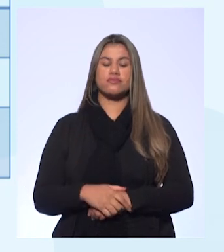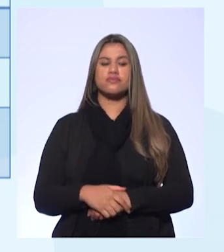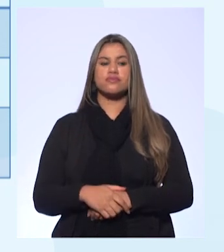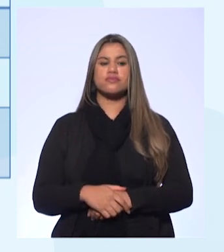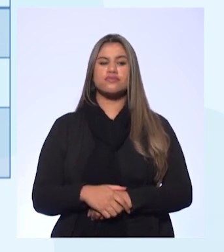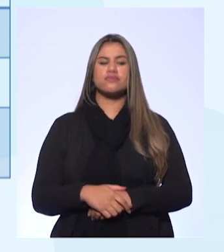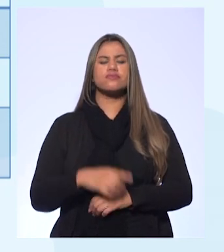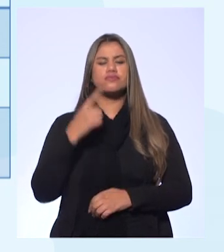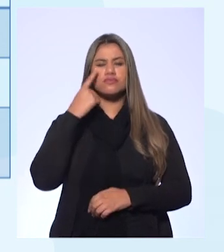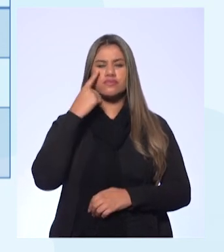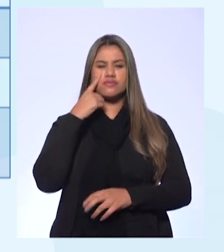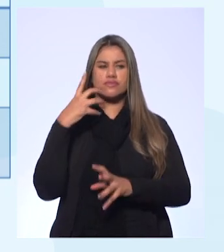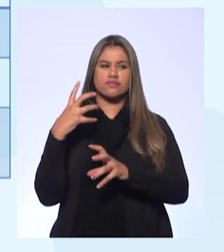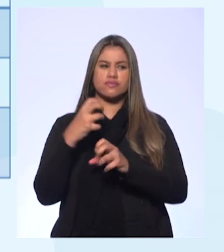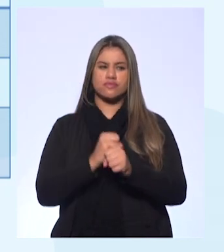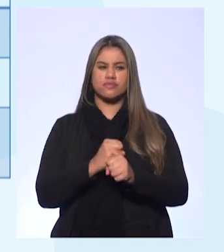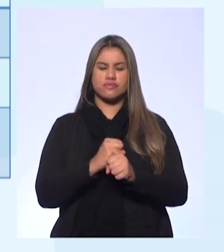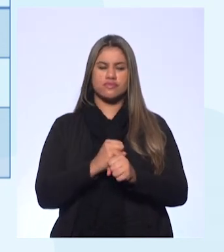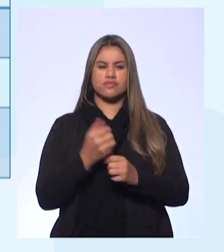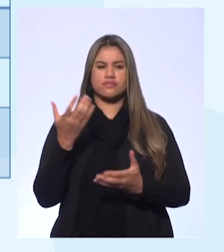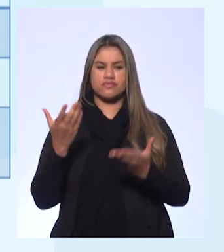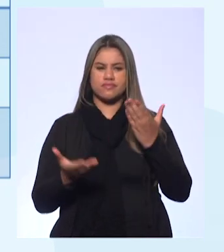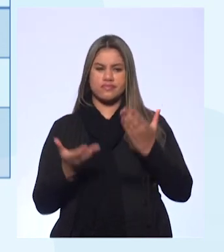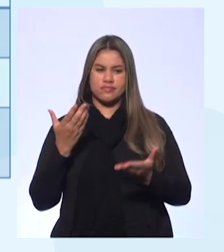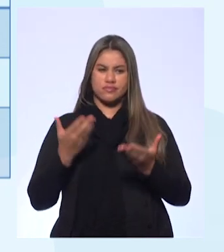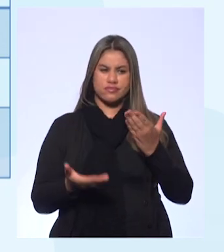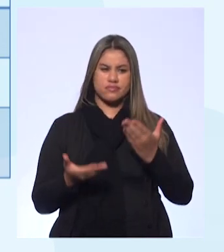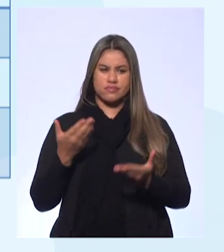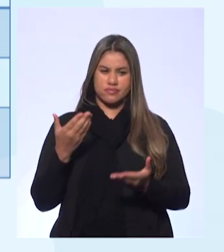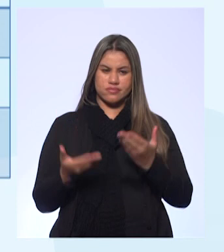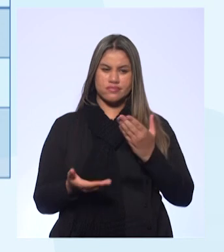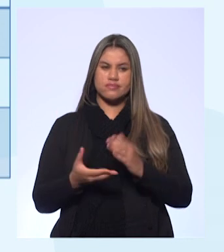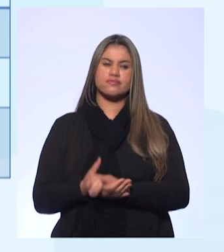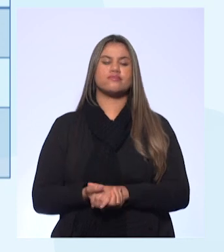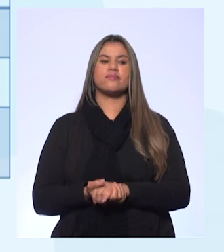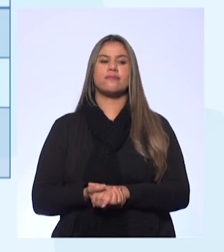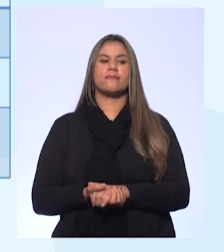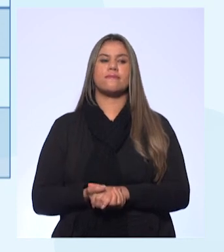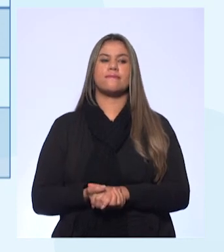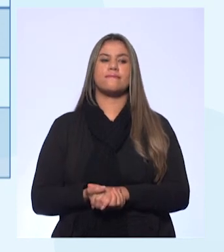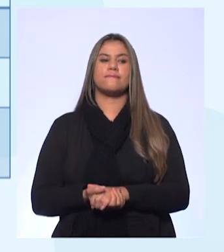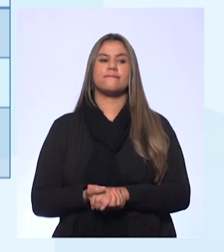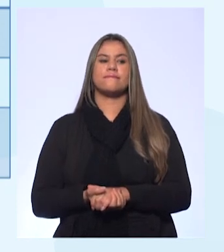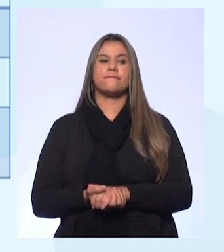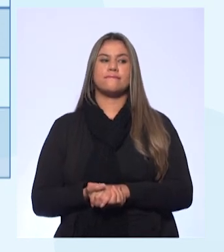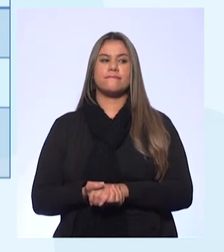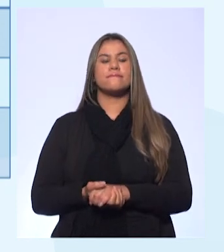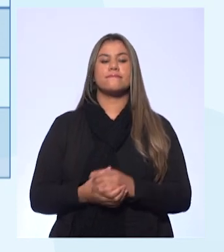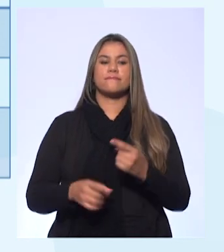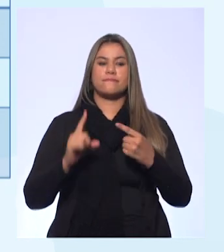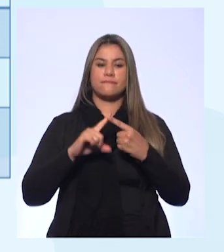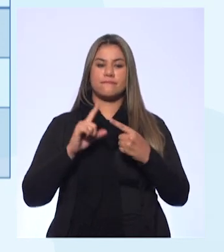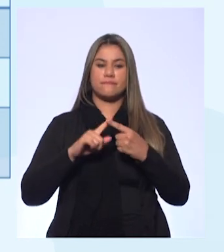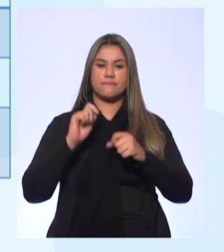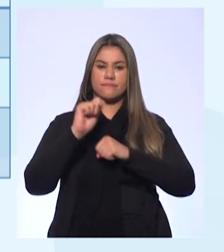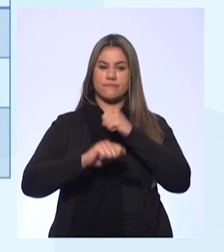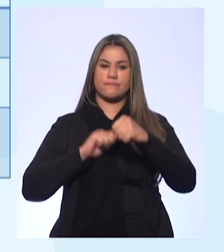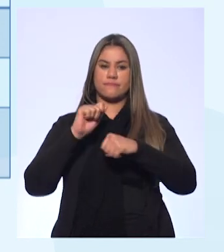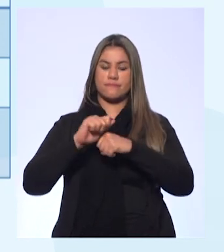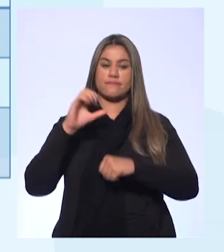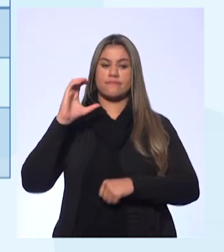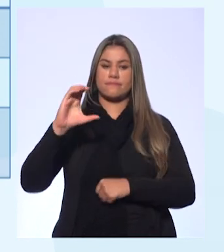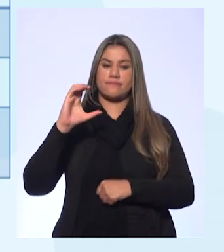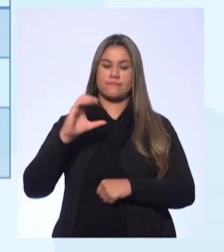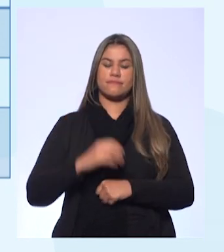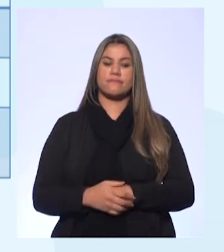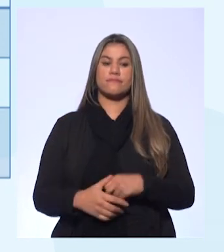dessa equação química que está balanceada agora. Tá? Então, o que eu tenho nela? Eu tenho 2 átomos de carbono. Eu tenho